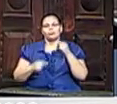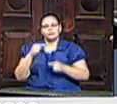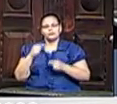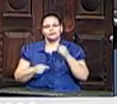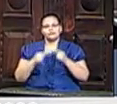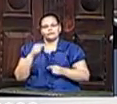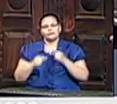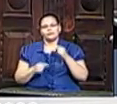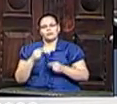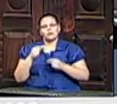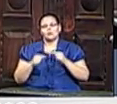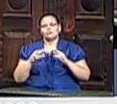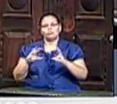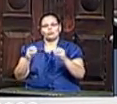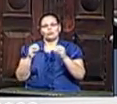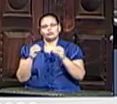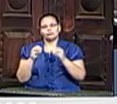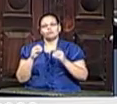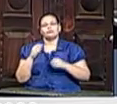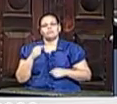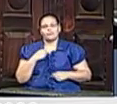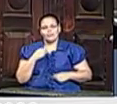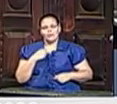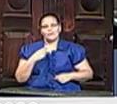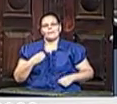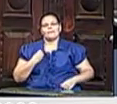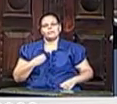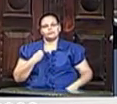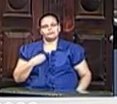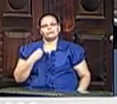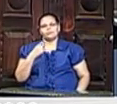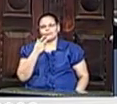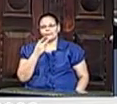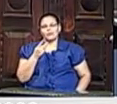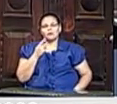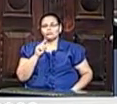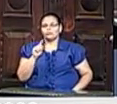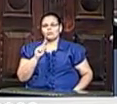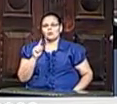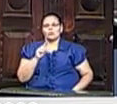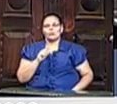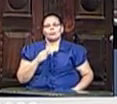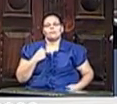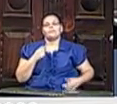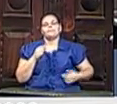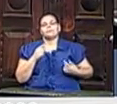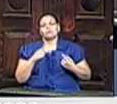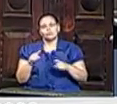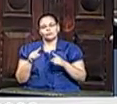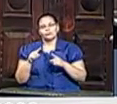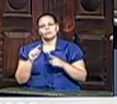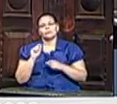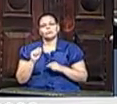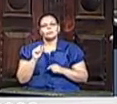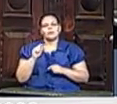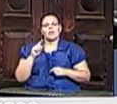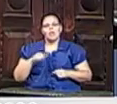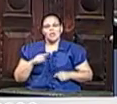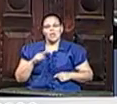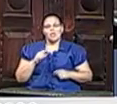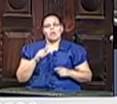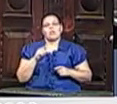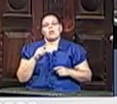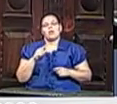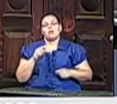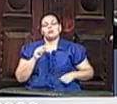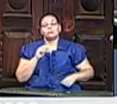Isso atinge praticamente todos, inclusive o meu partido. Falo isso, portanto, não como um crítico externo ao fenômeno, mas também fazendo uma autocrítica. Os